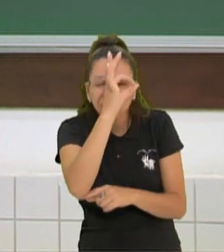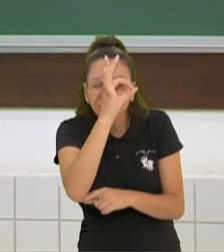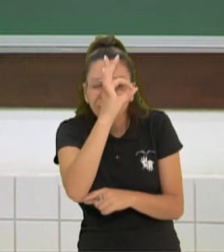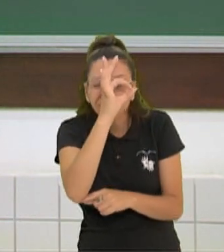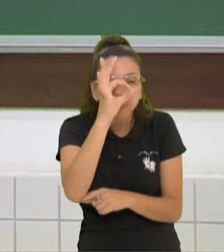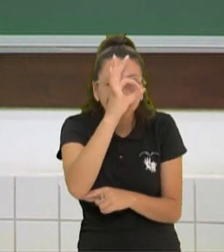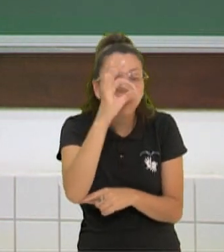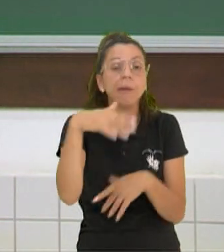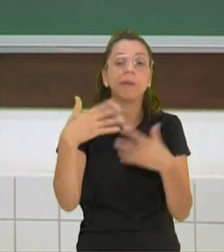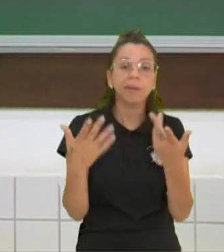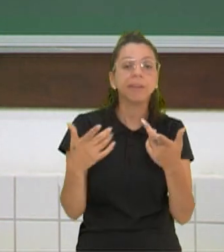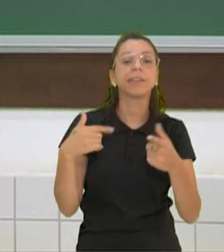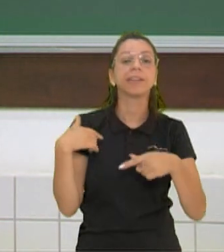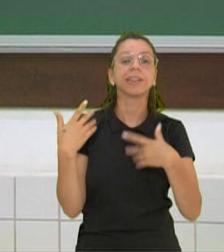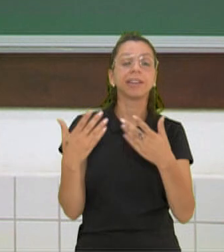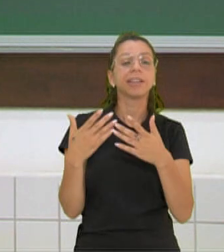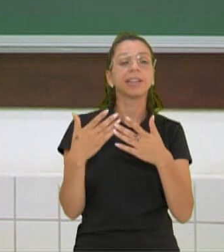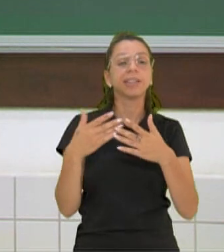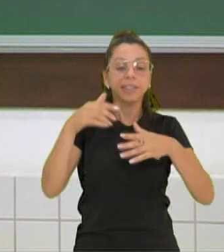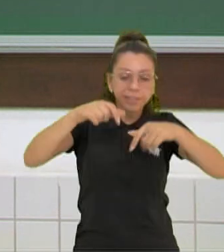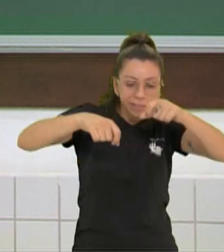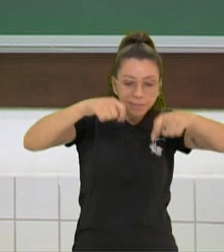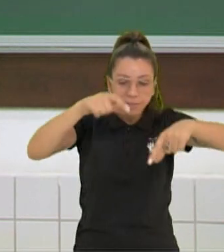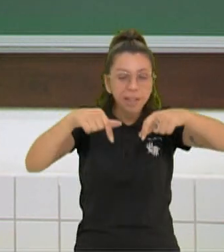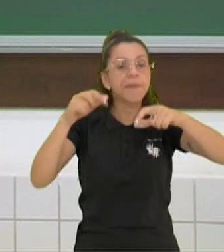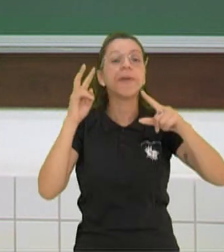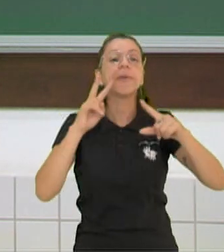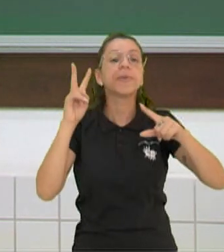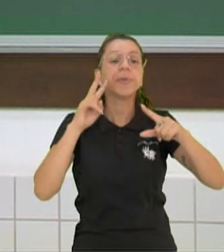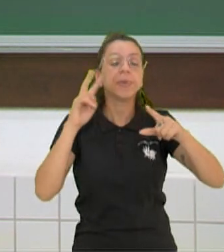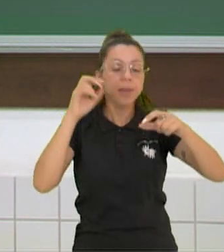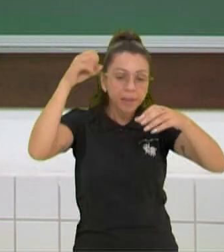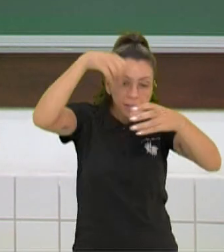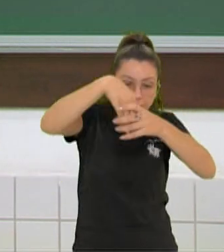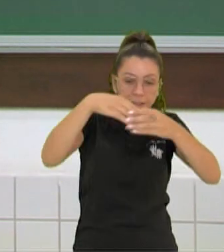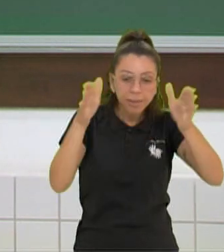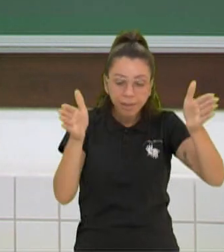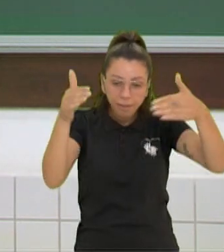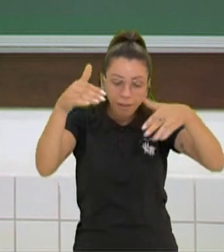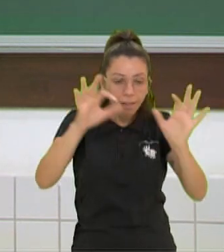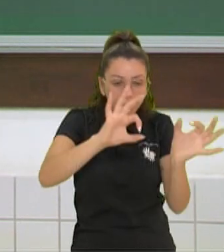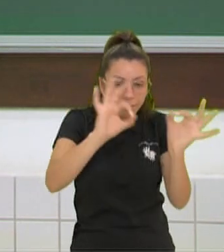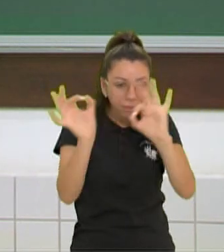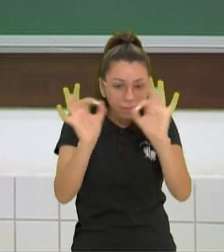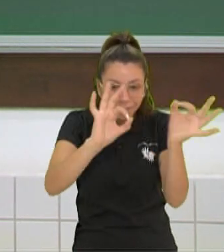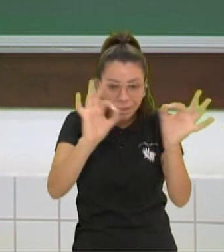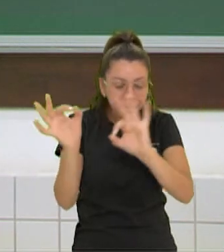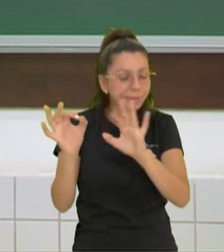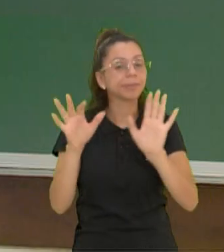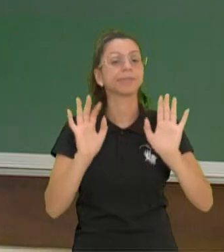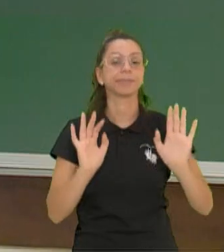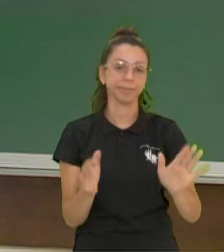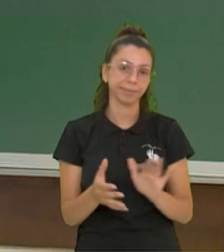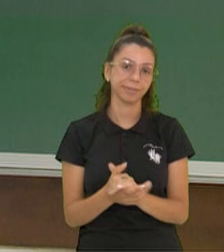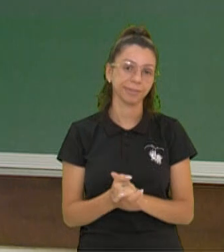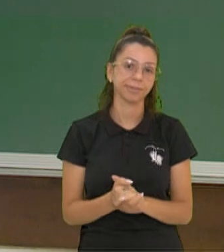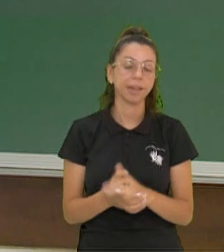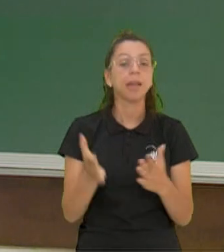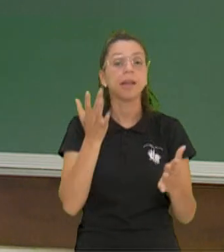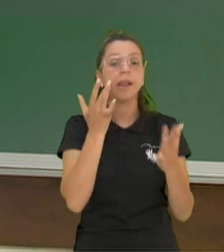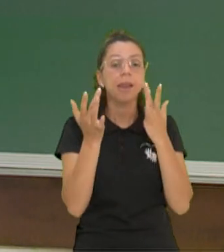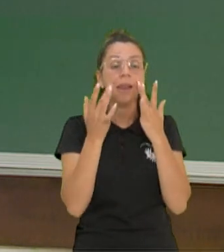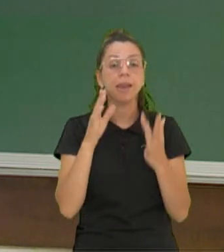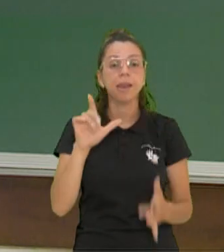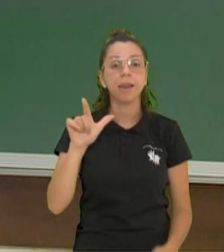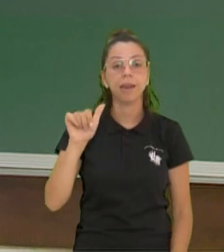e vai, né? O bonequeiro vai contando a história dentro dessa caixa e você vai assistindo. Detalhe, um espetáculo de